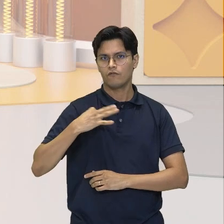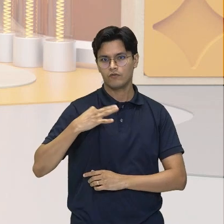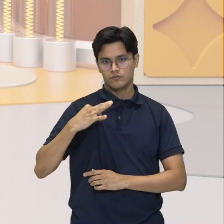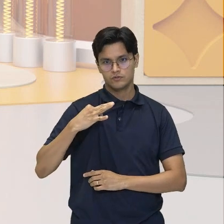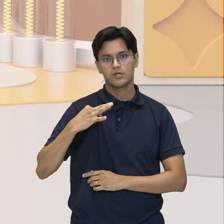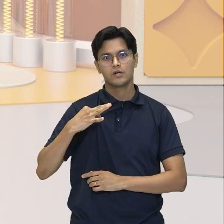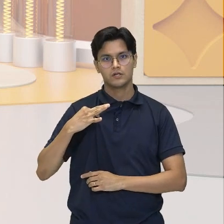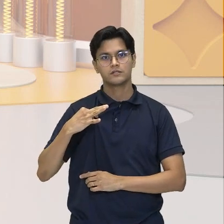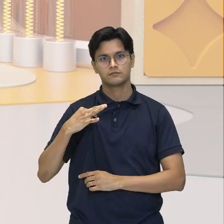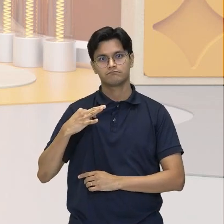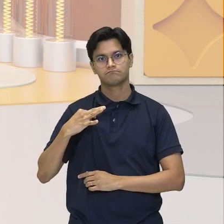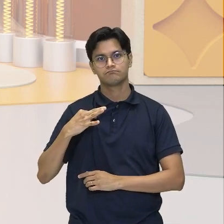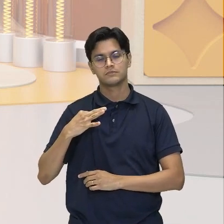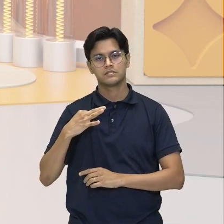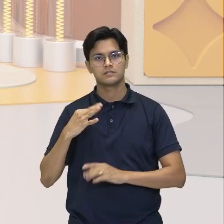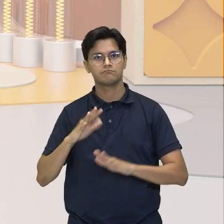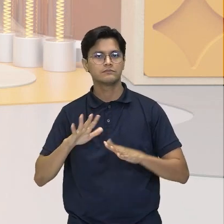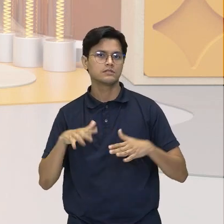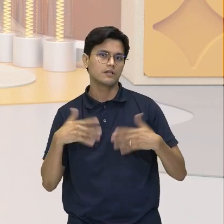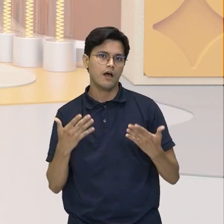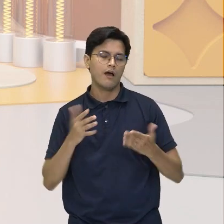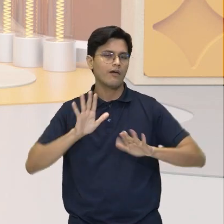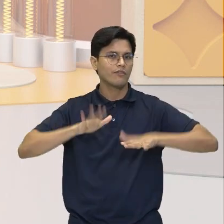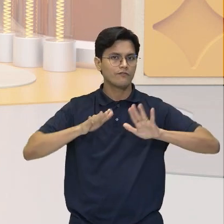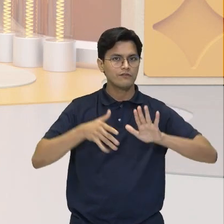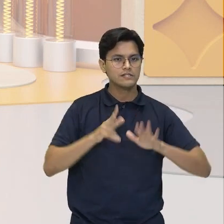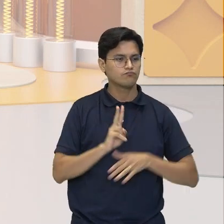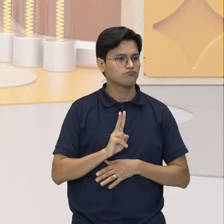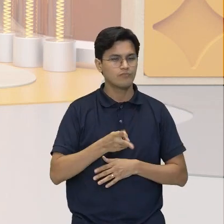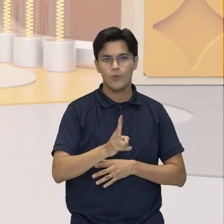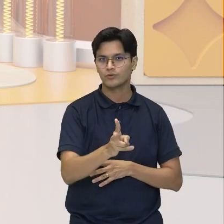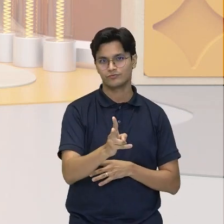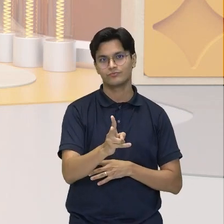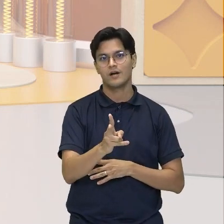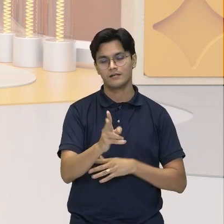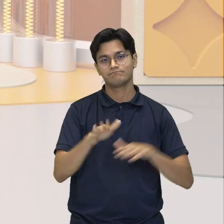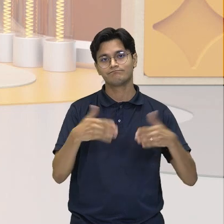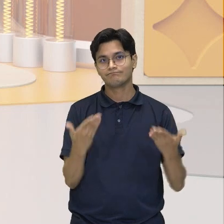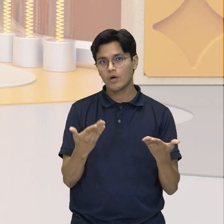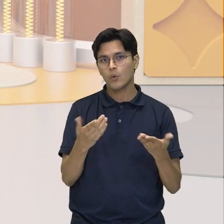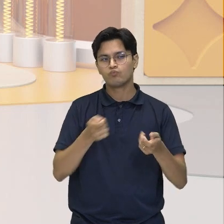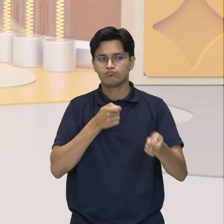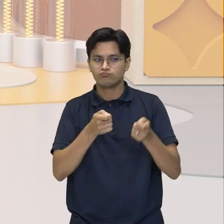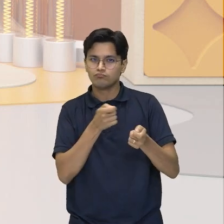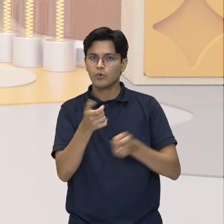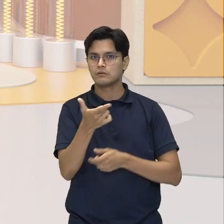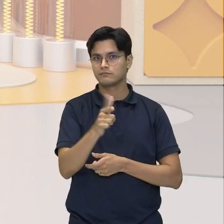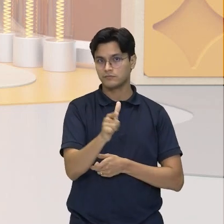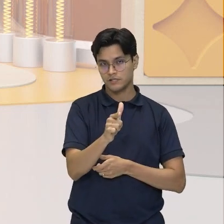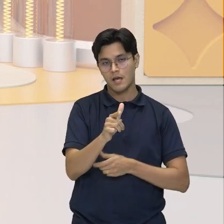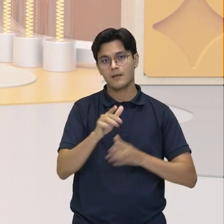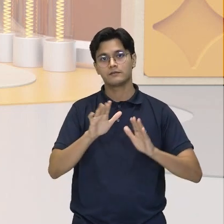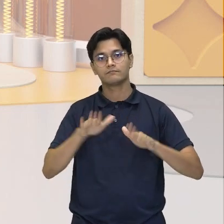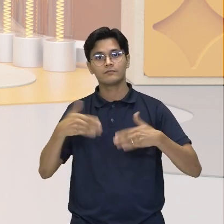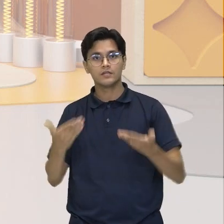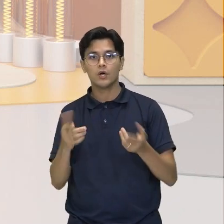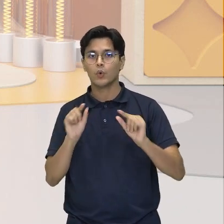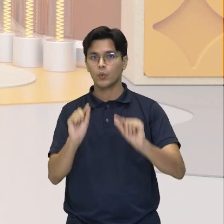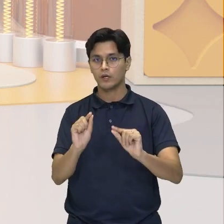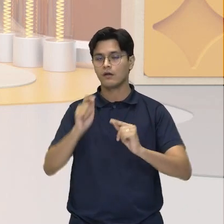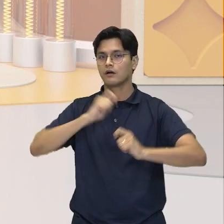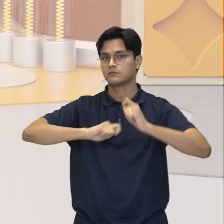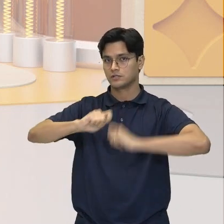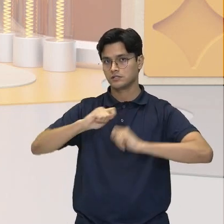e descontinuada, sem nenhum tipo de controle. Então, a coroa portuguesa vai tentar, ou melhor, coroa portuguesa não, a